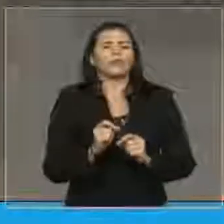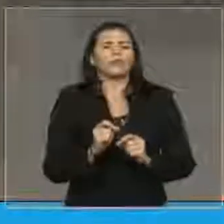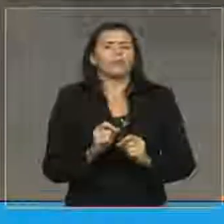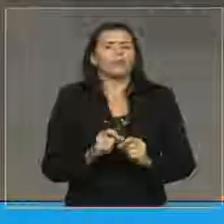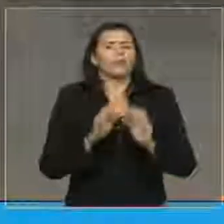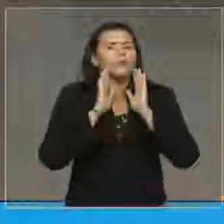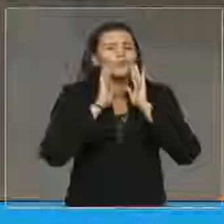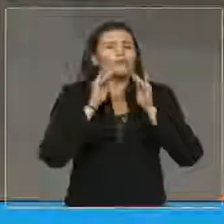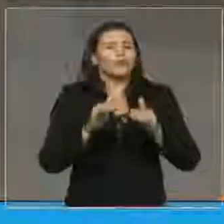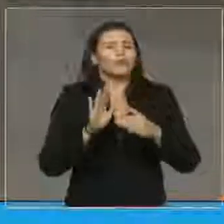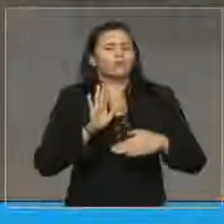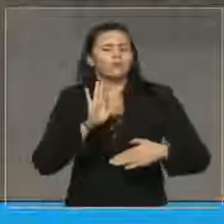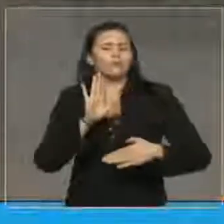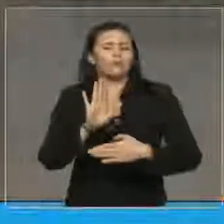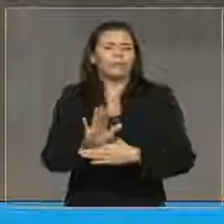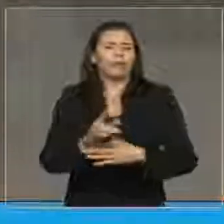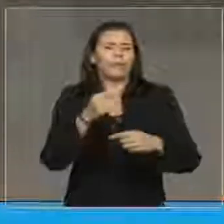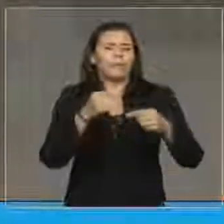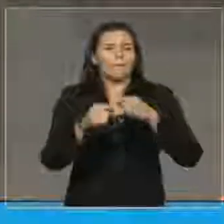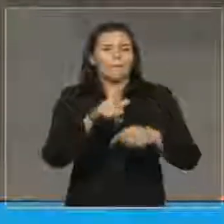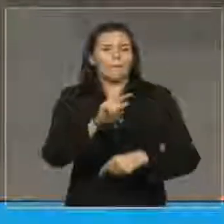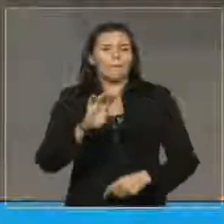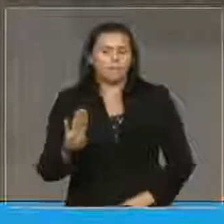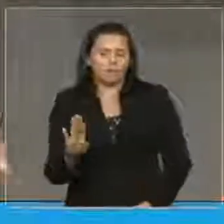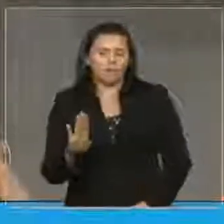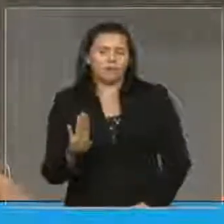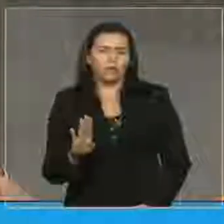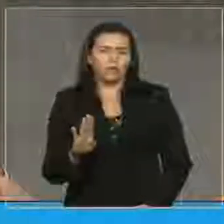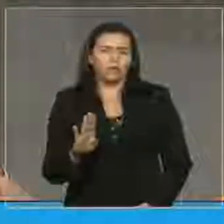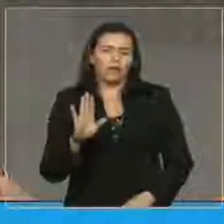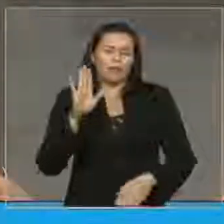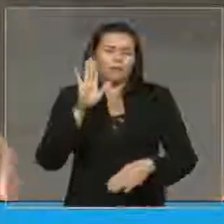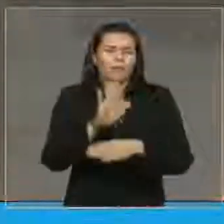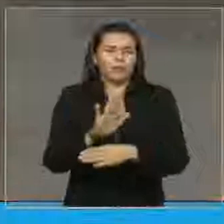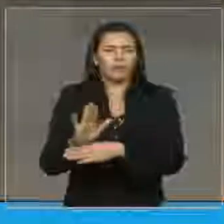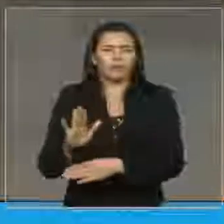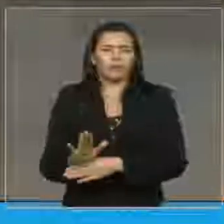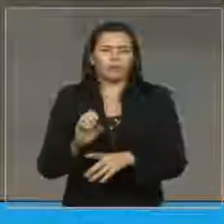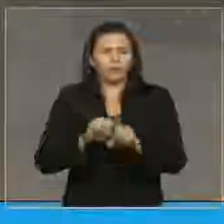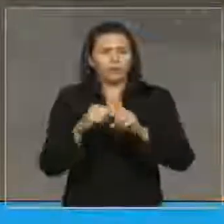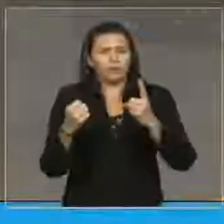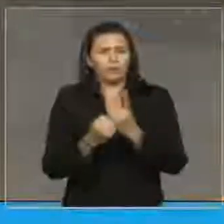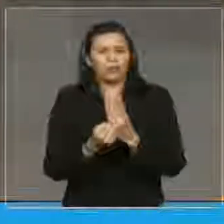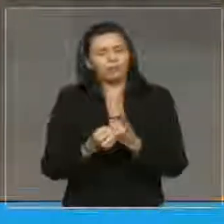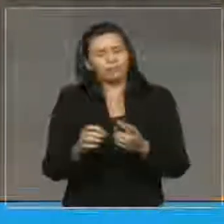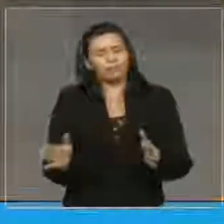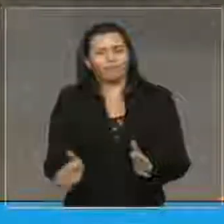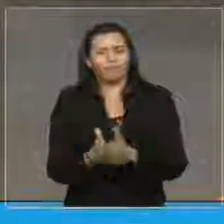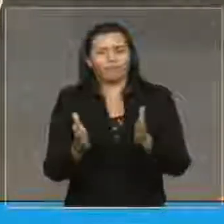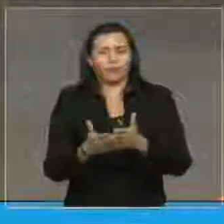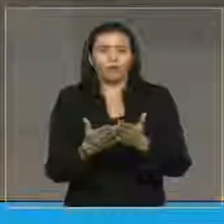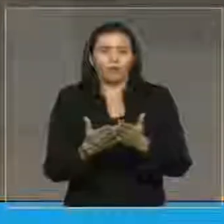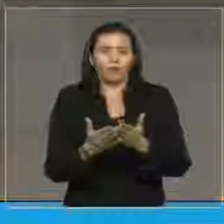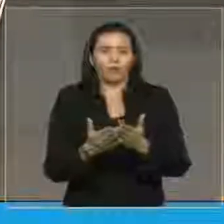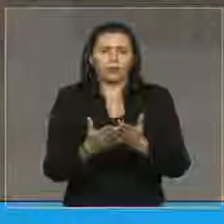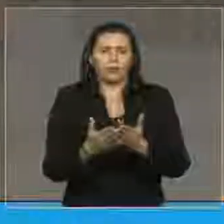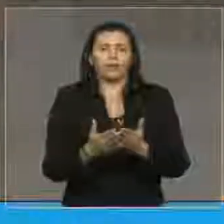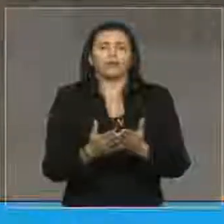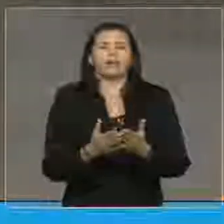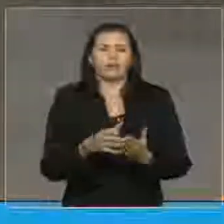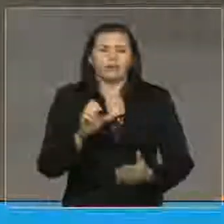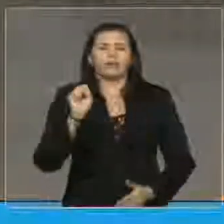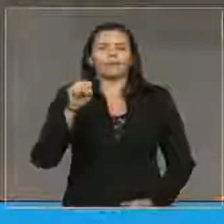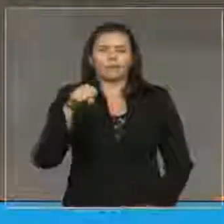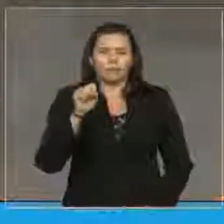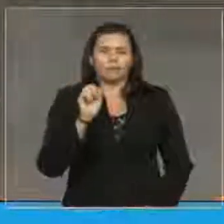em prol da sociedade, mormente dos mais necessitados. Essa é a visão grandiosa